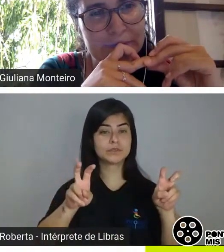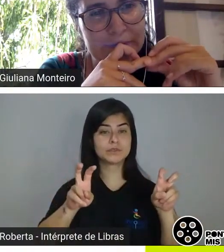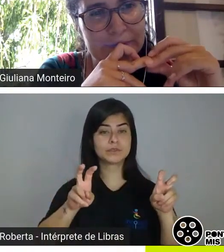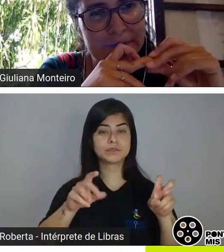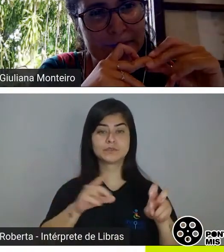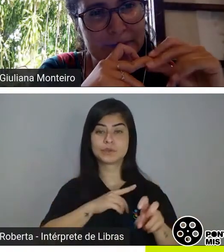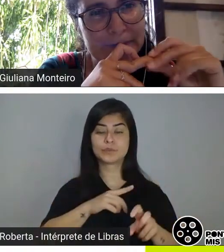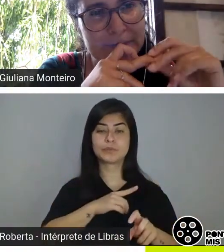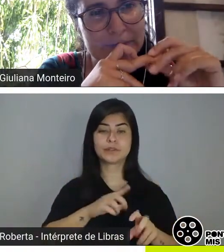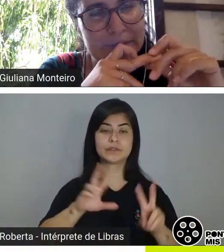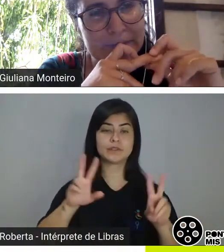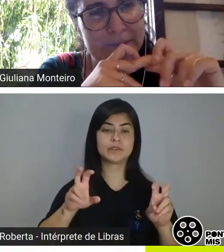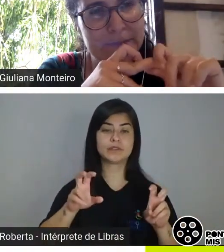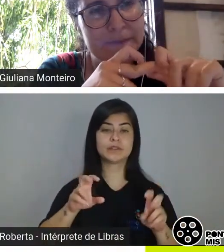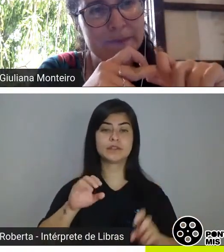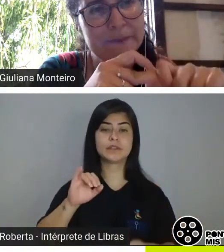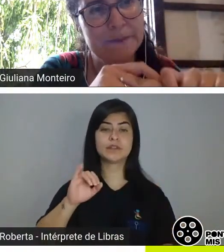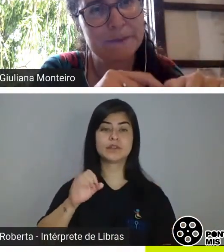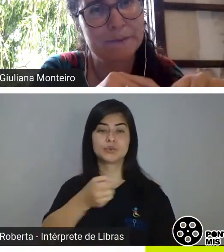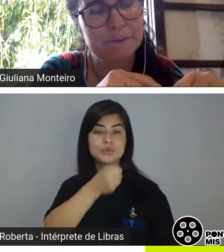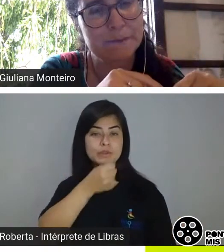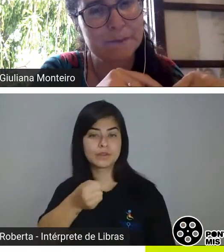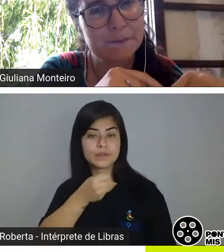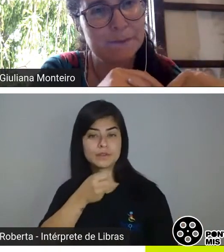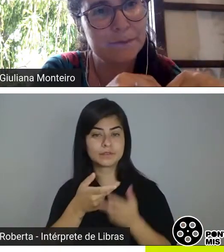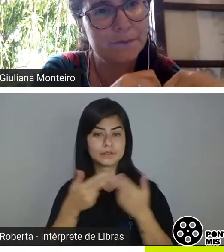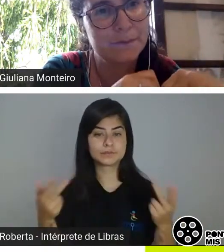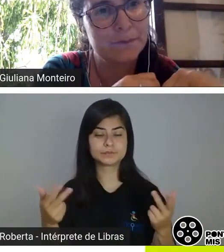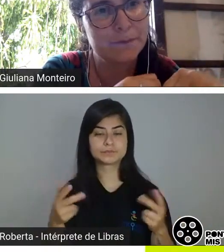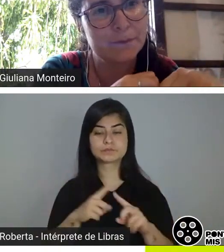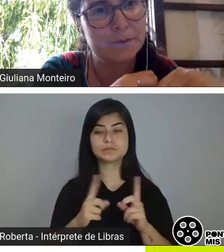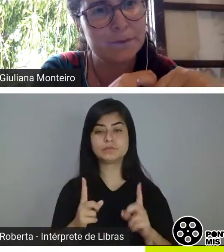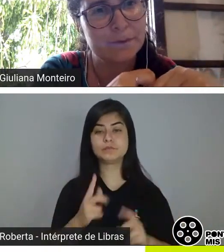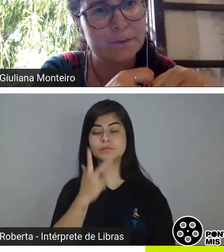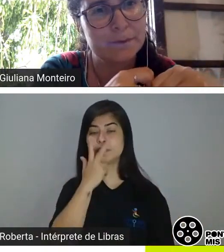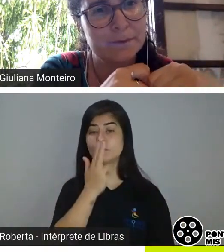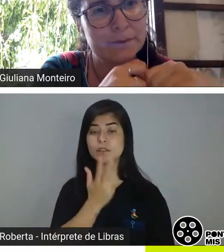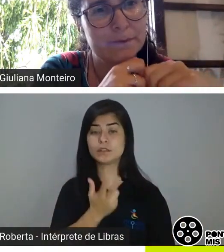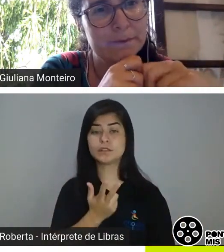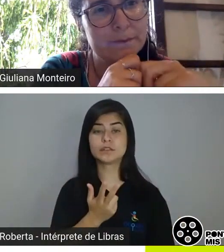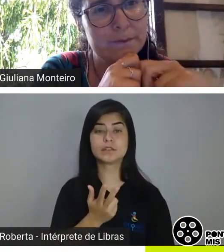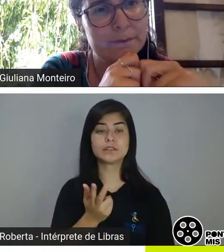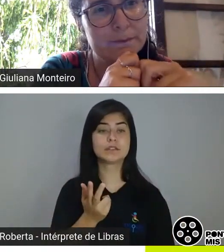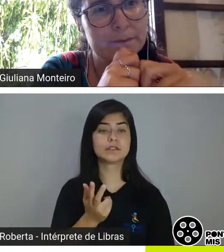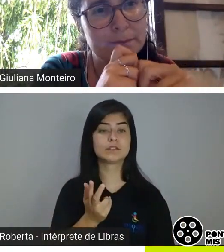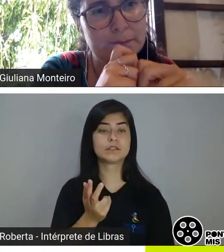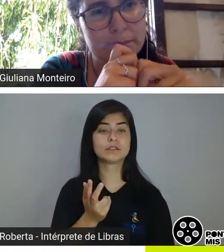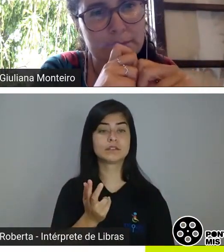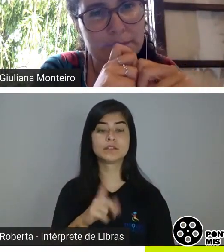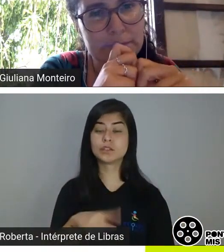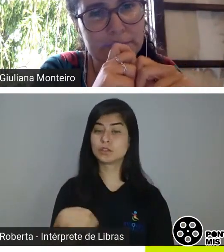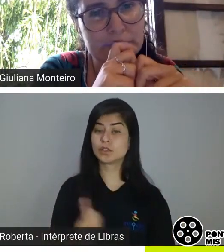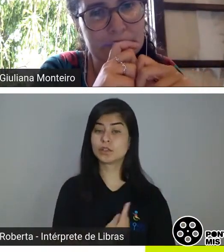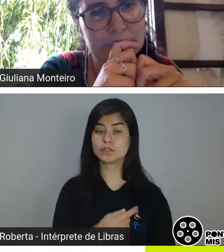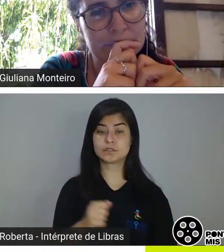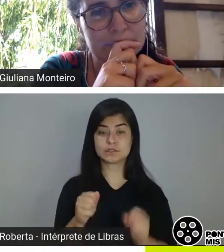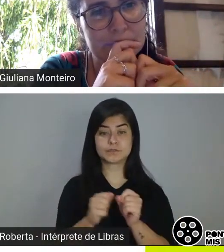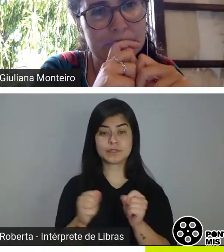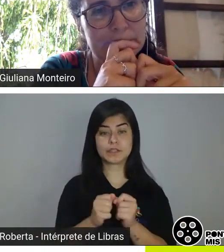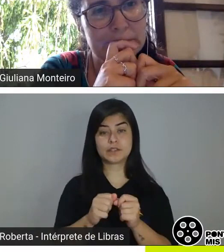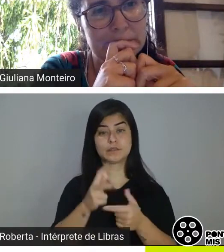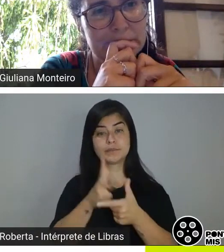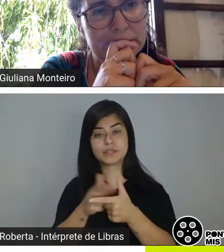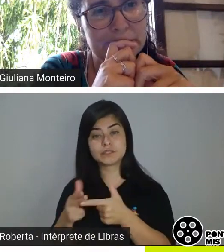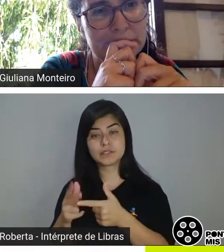imprensa, né? Um documentário sobre imprensa. Mas eu acho que quando a gente faz uma série como